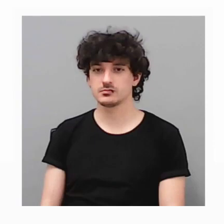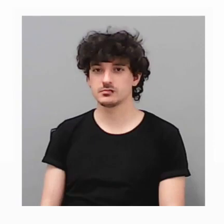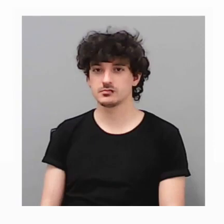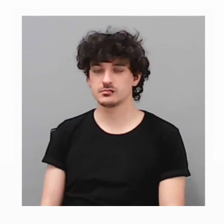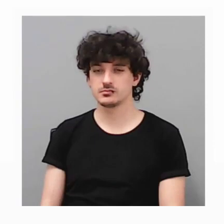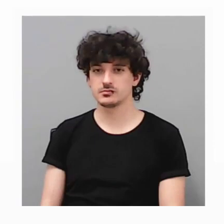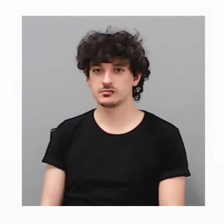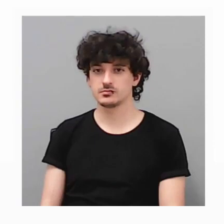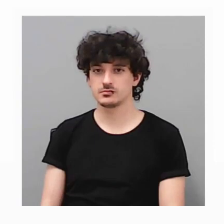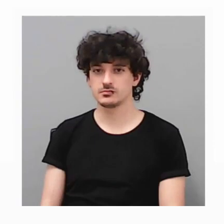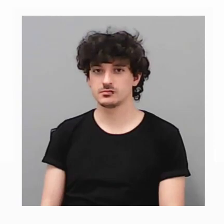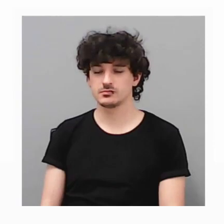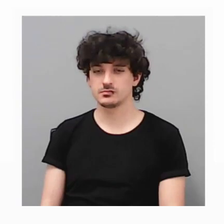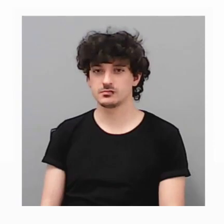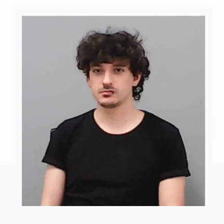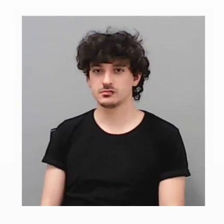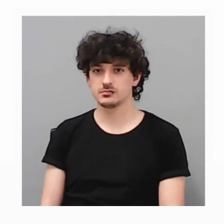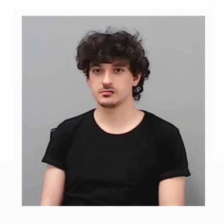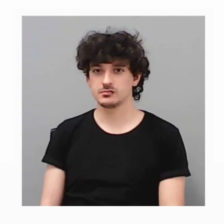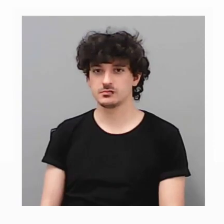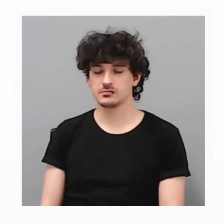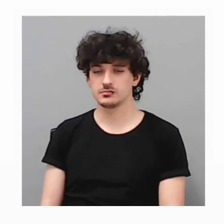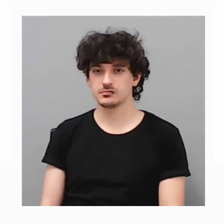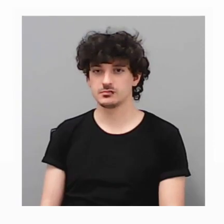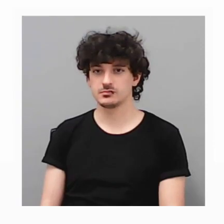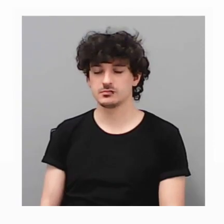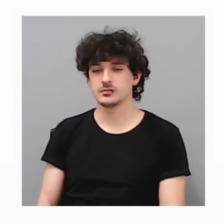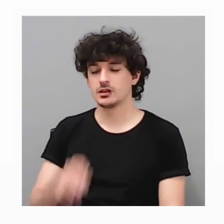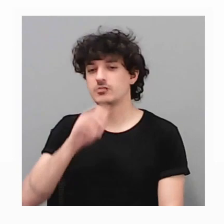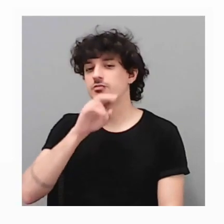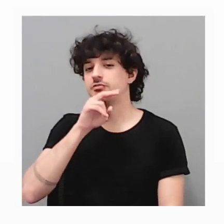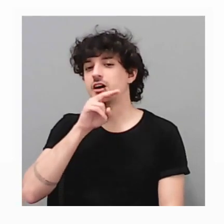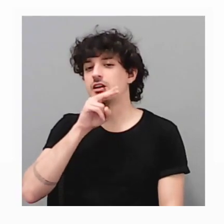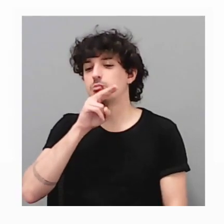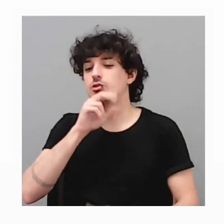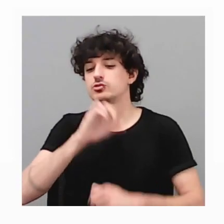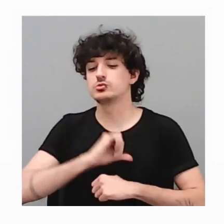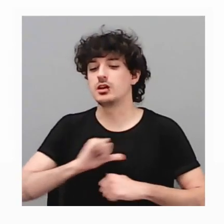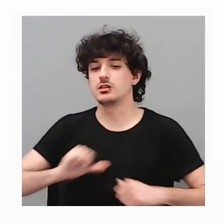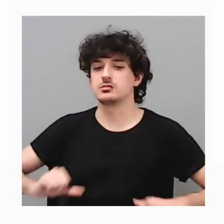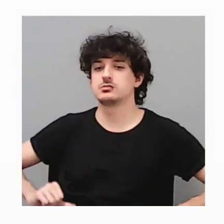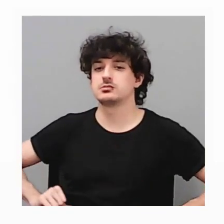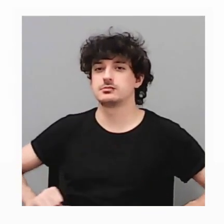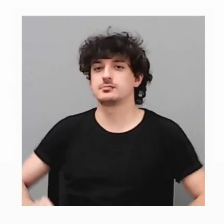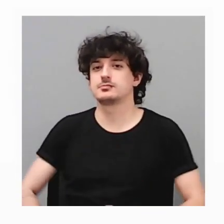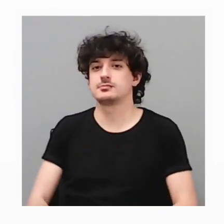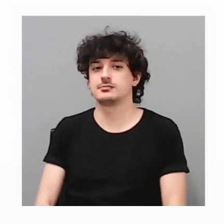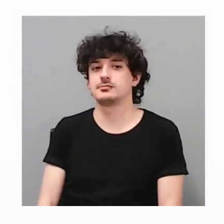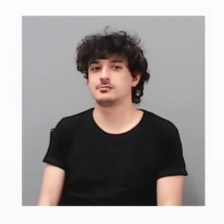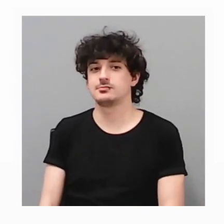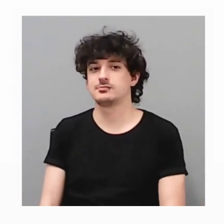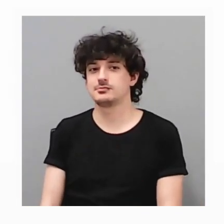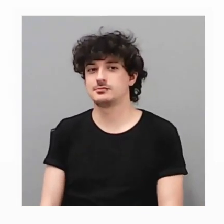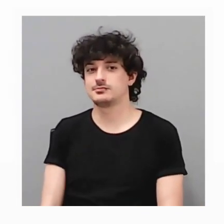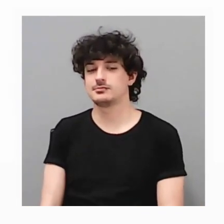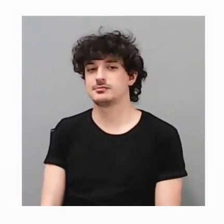também imediato ou mais longo prazo. Para já era isto que eu tenho para dizer, penso que o meu tempo está a acabar. Queria